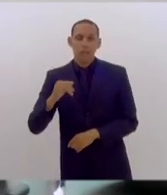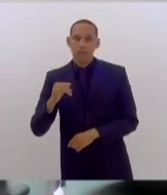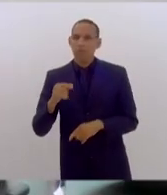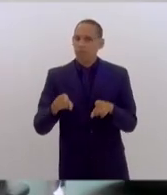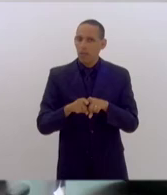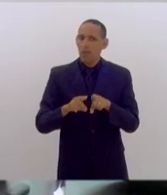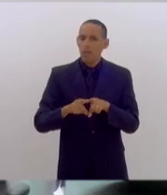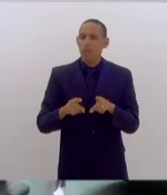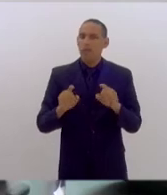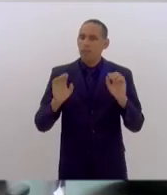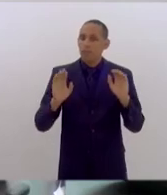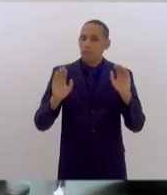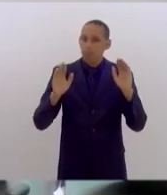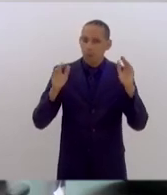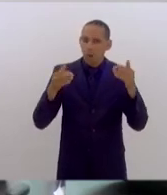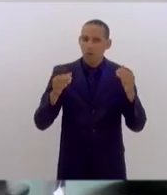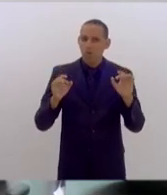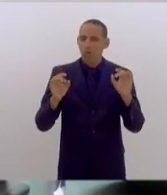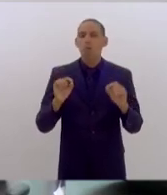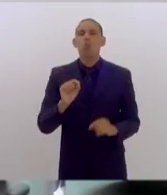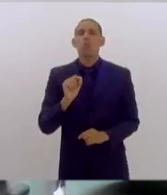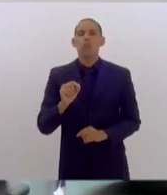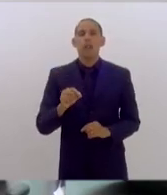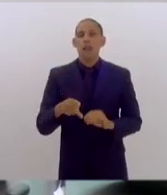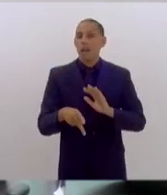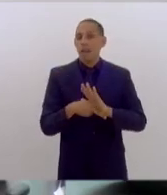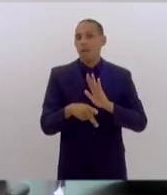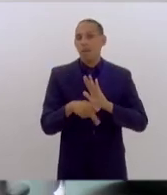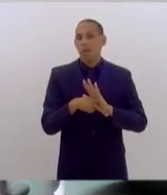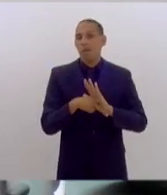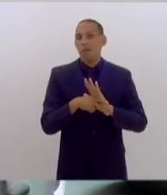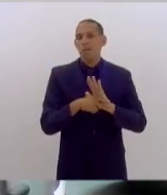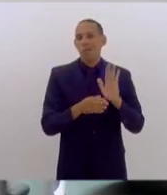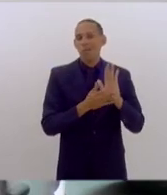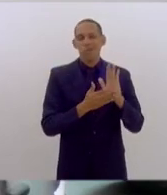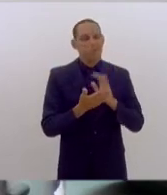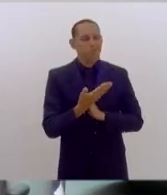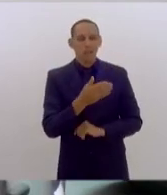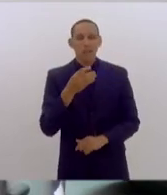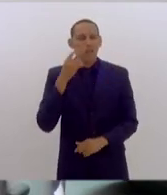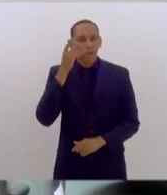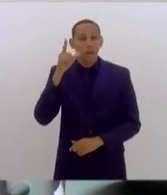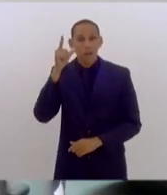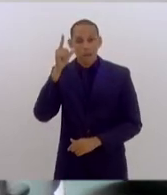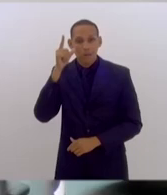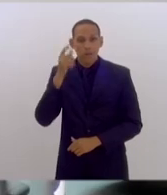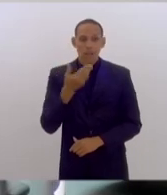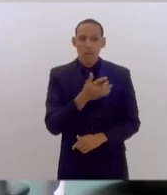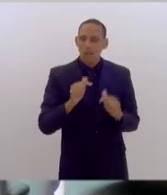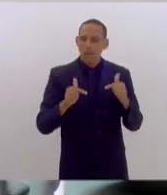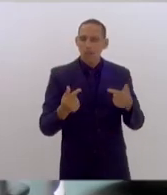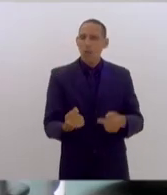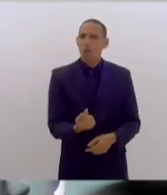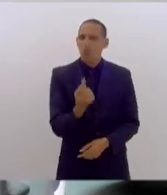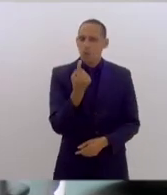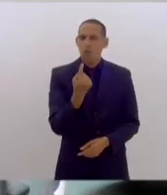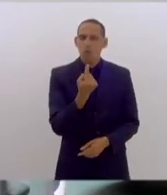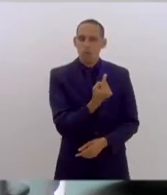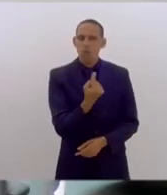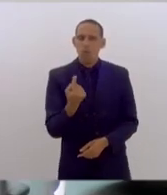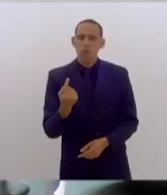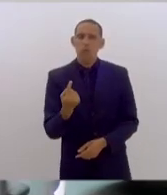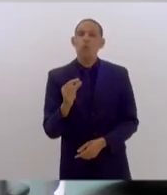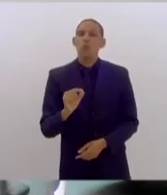mencionado aqui que esta forma sempre proposta do deputado a Lucy e não é para ter uma iniciativa individual embora houvesse uma preocupação